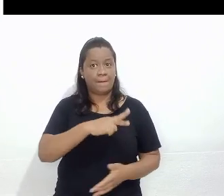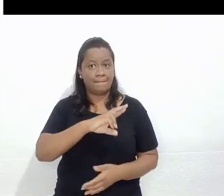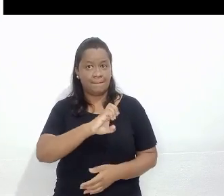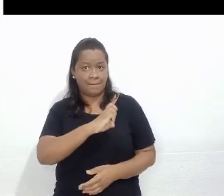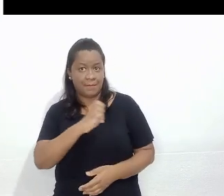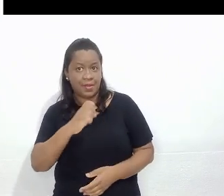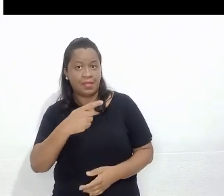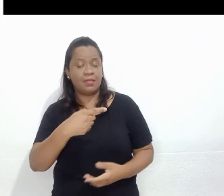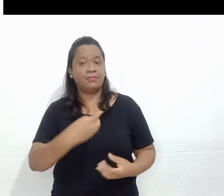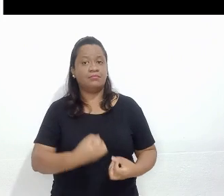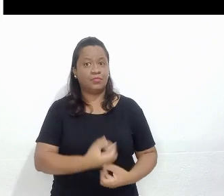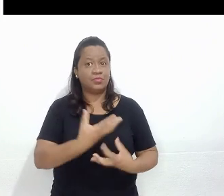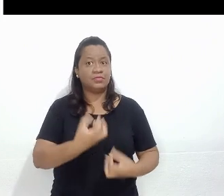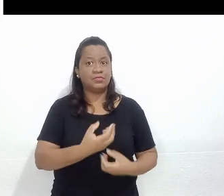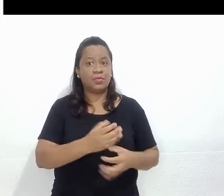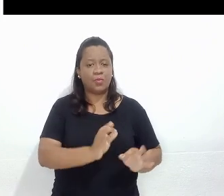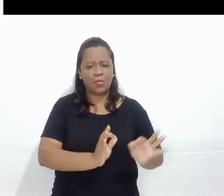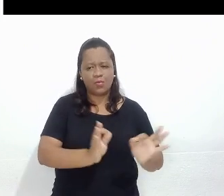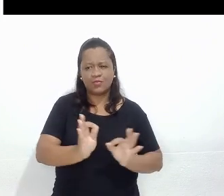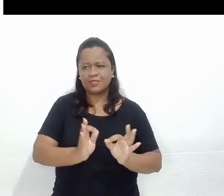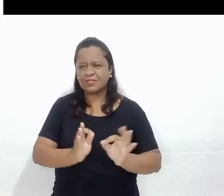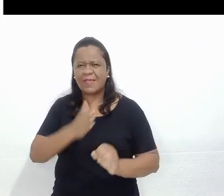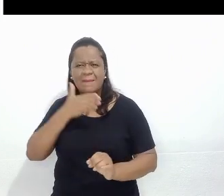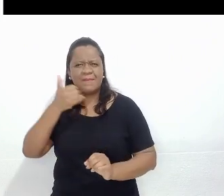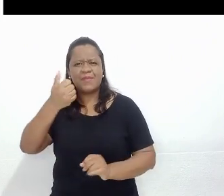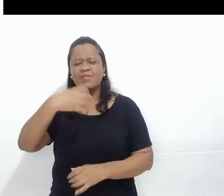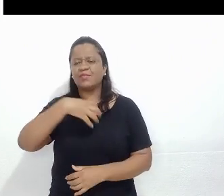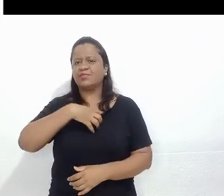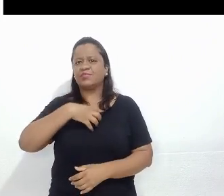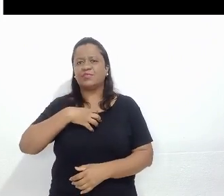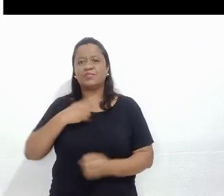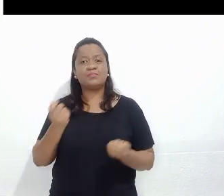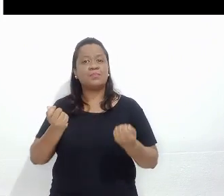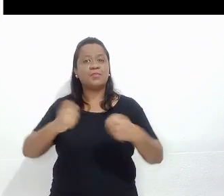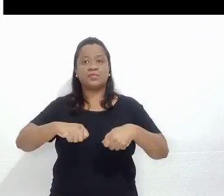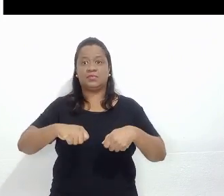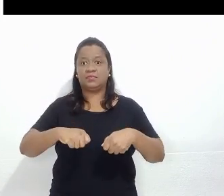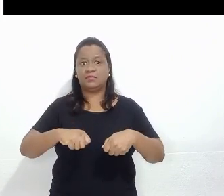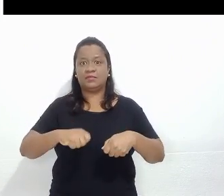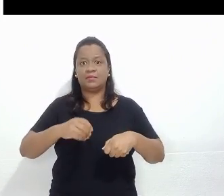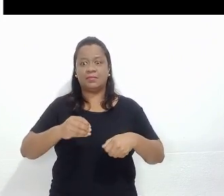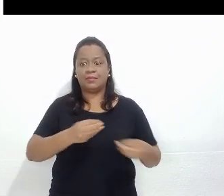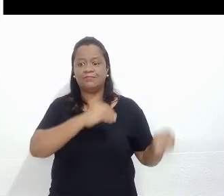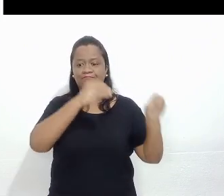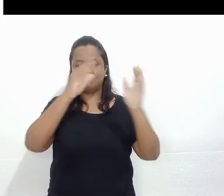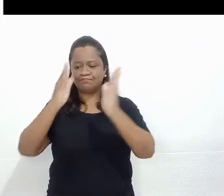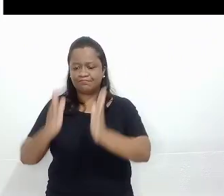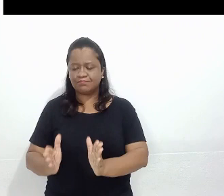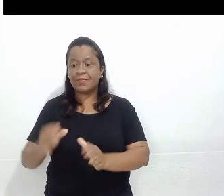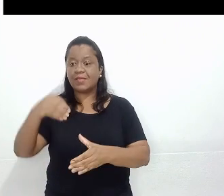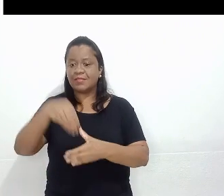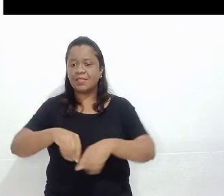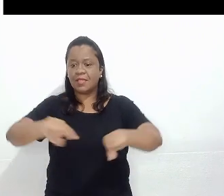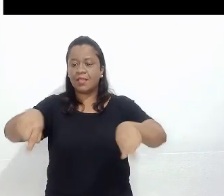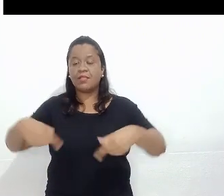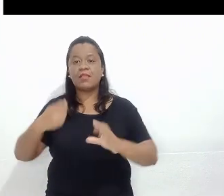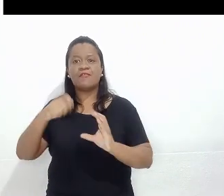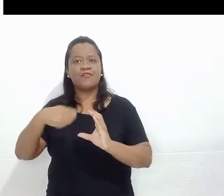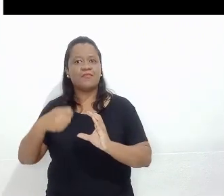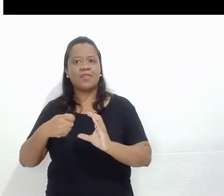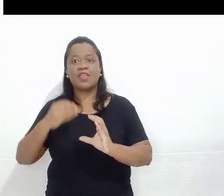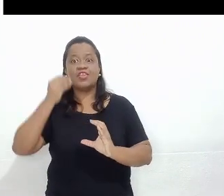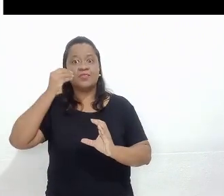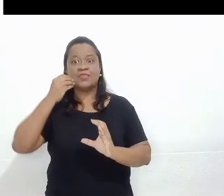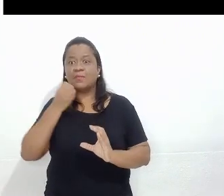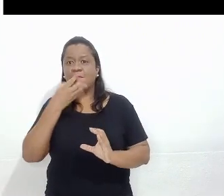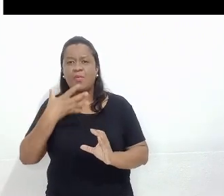você se organizar da melhor forma possível, para você ter uma experiência boa no set de filmagem. Tá? O set de filmagem acontece